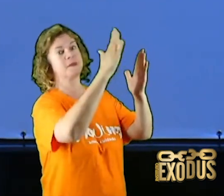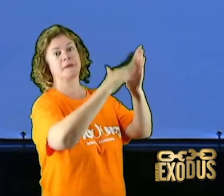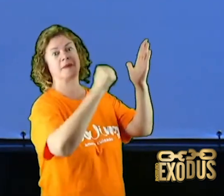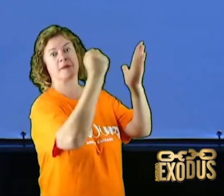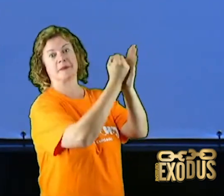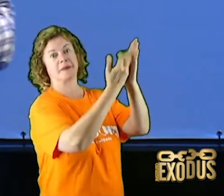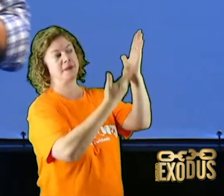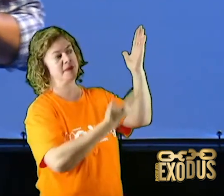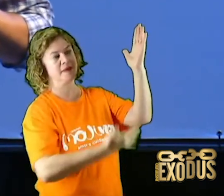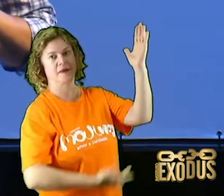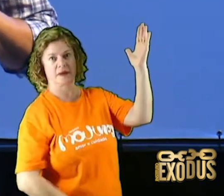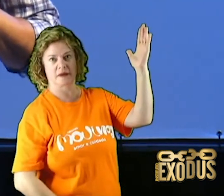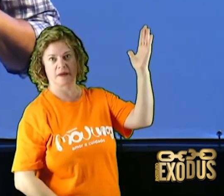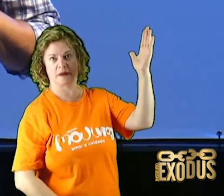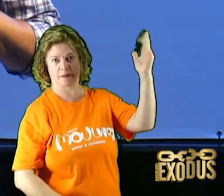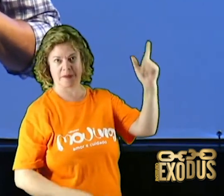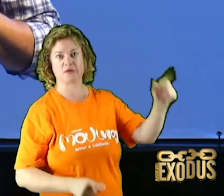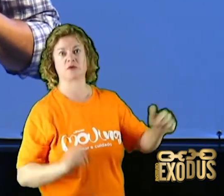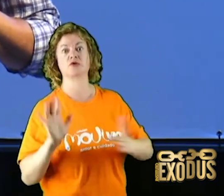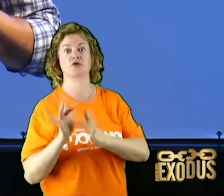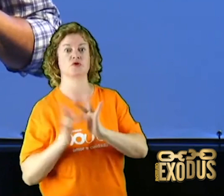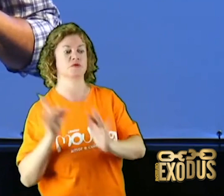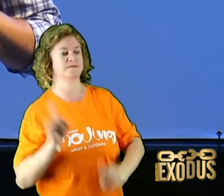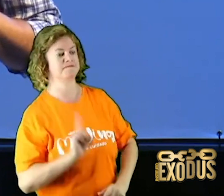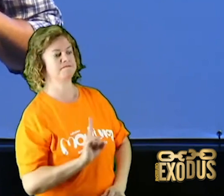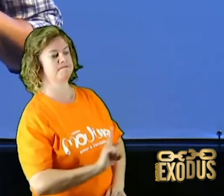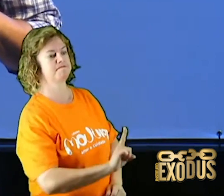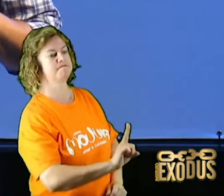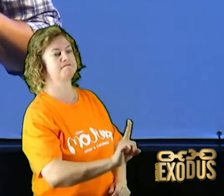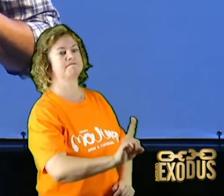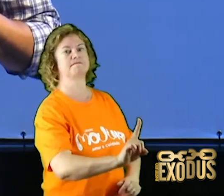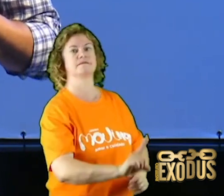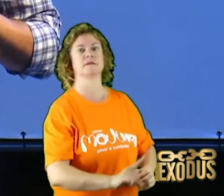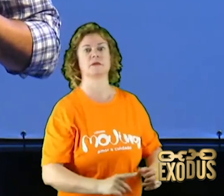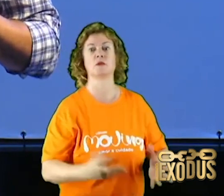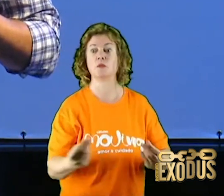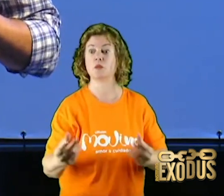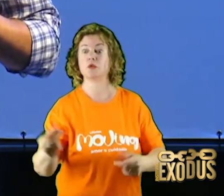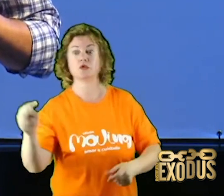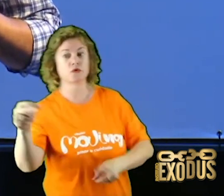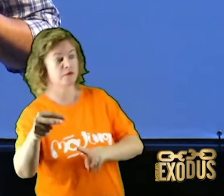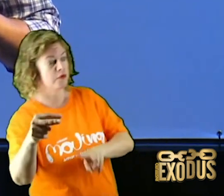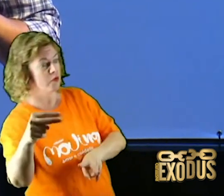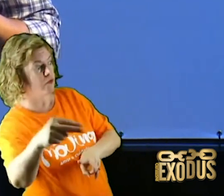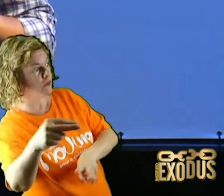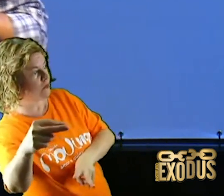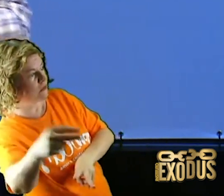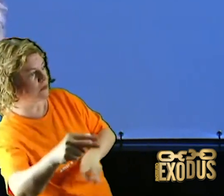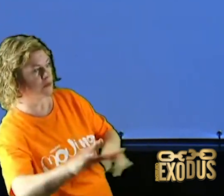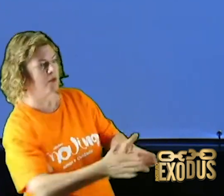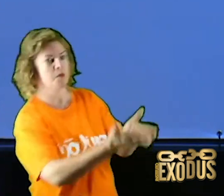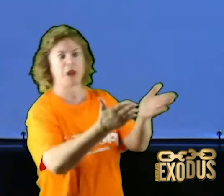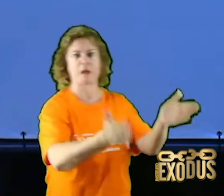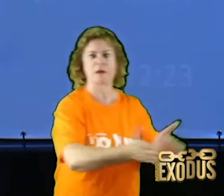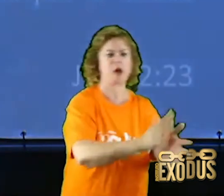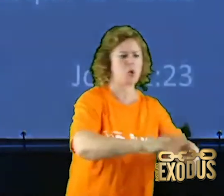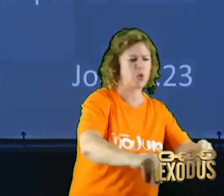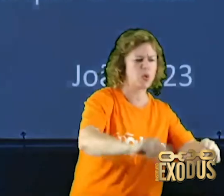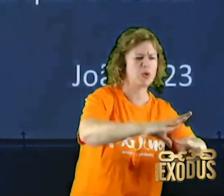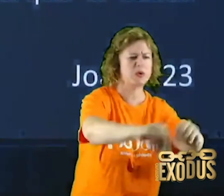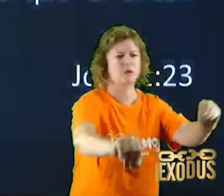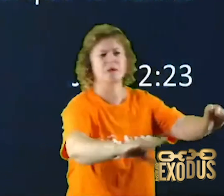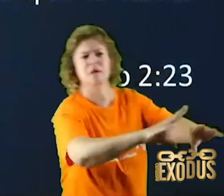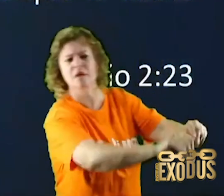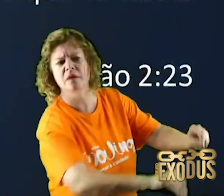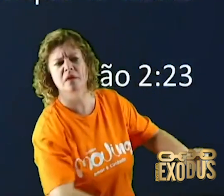sinais que fazia, creram no seu nome. Mas o mesmo Jesus não confiava neles, porque a todos confiam. Todos